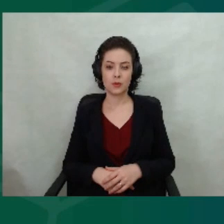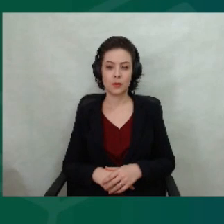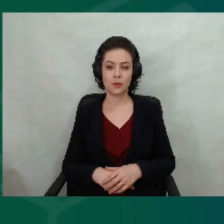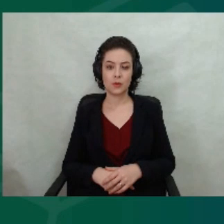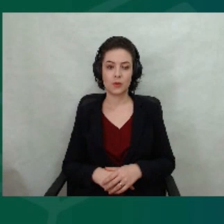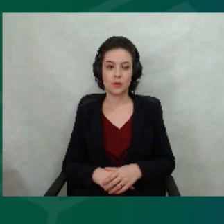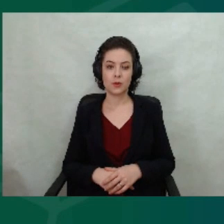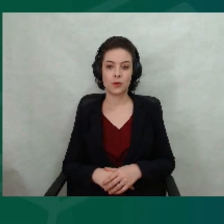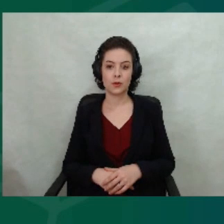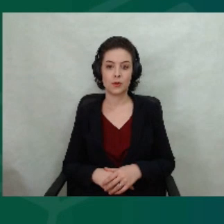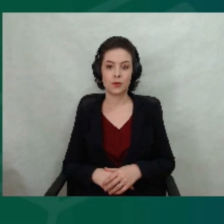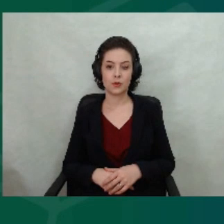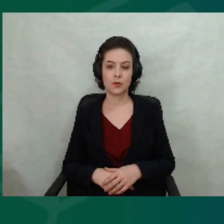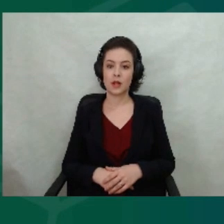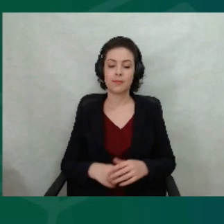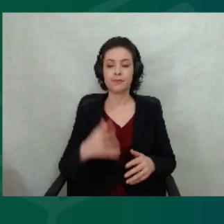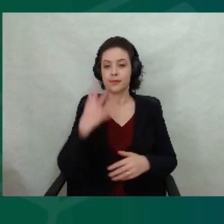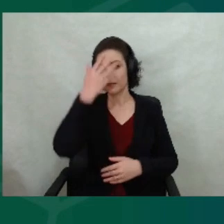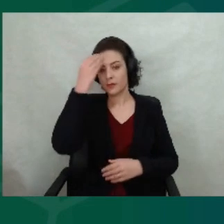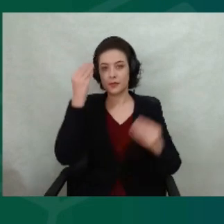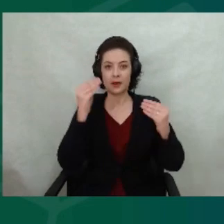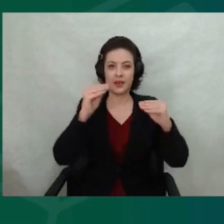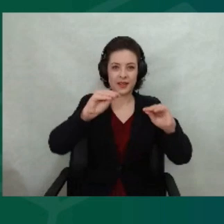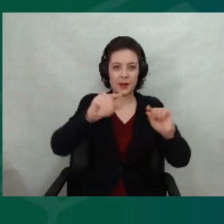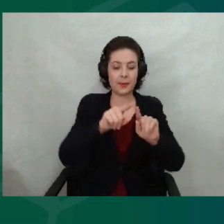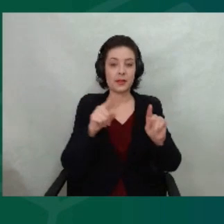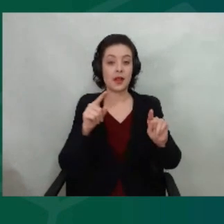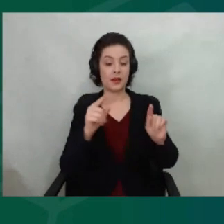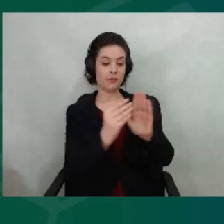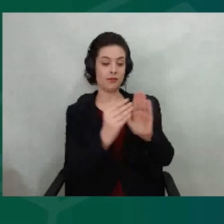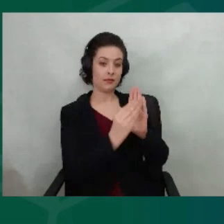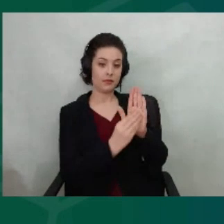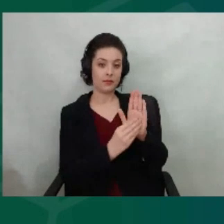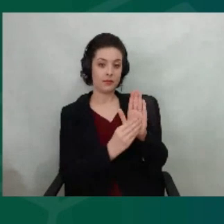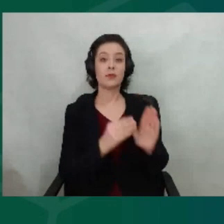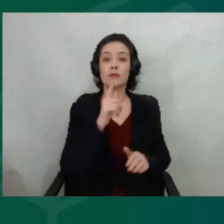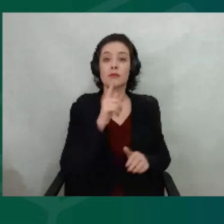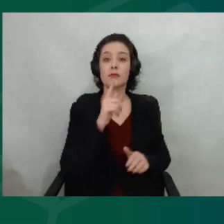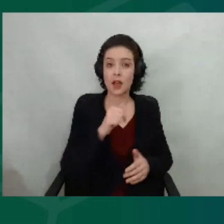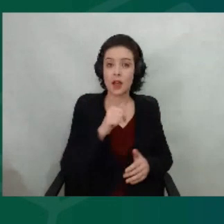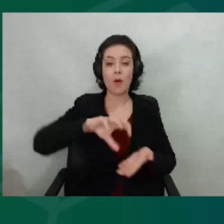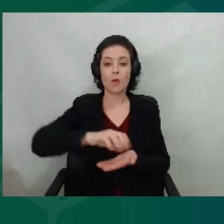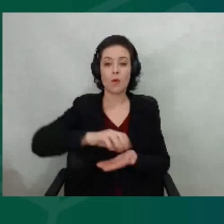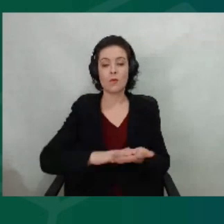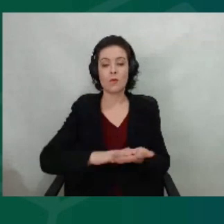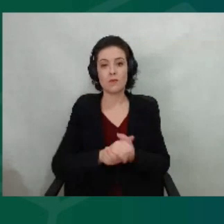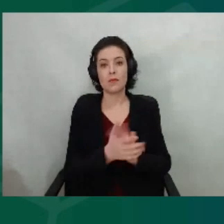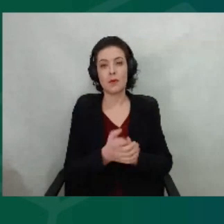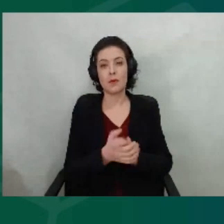Eu acabei não colocando aqui, mas a gente tem que lembrar que água e sabão é importante aí